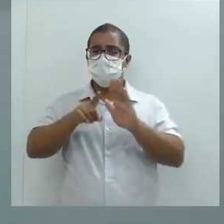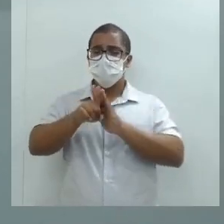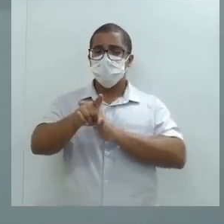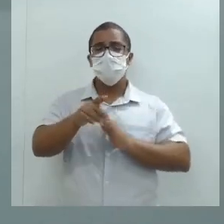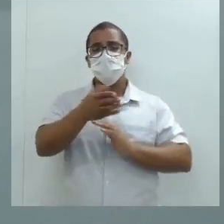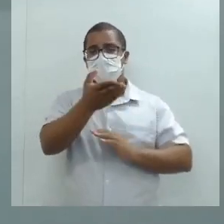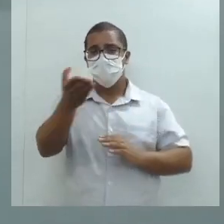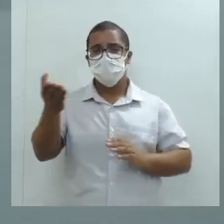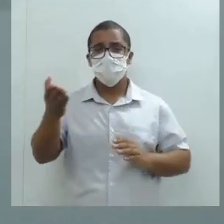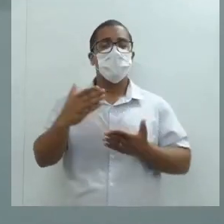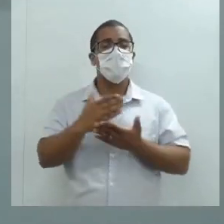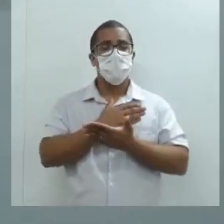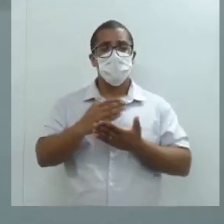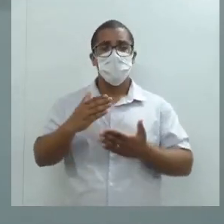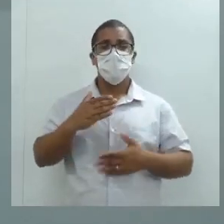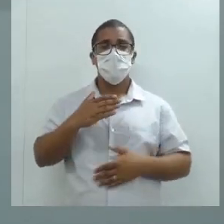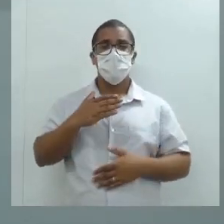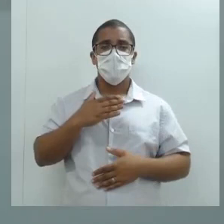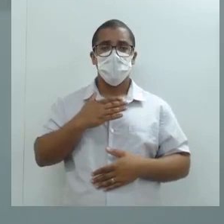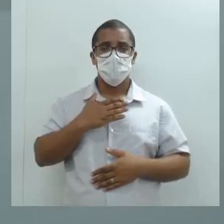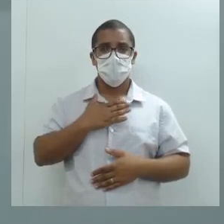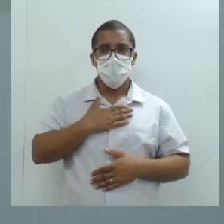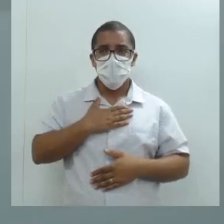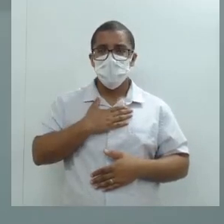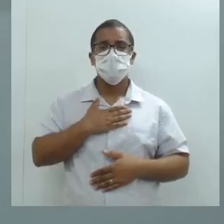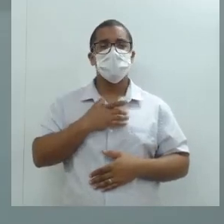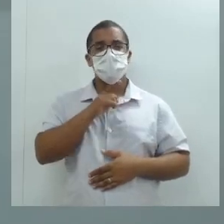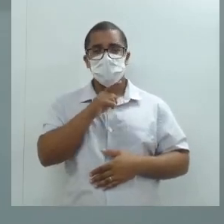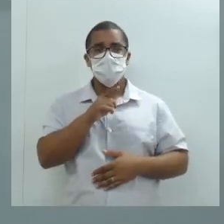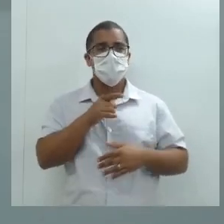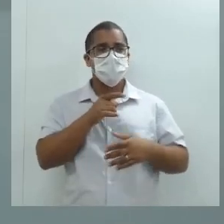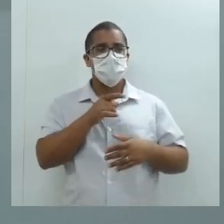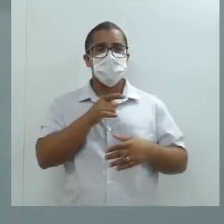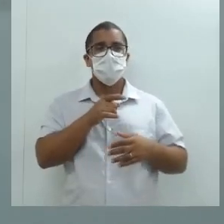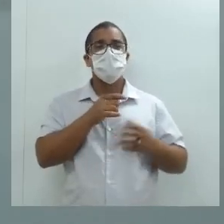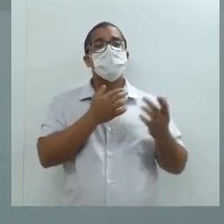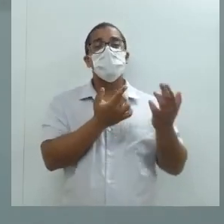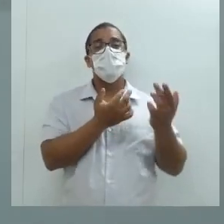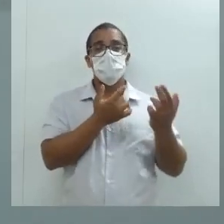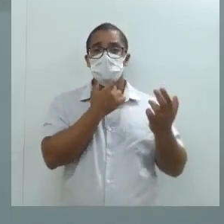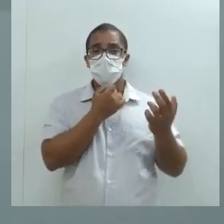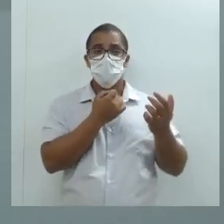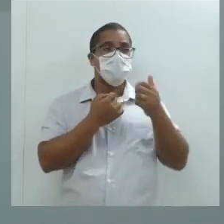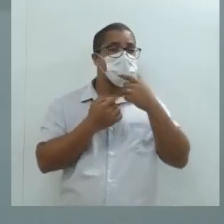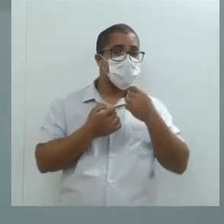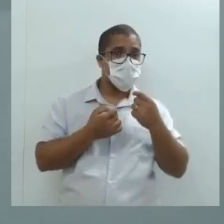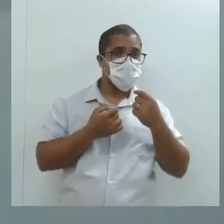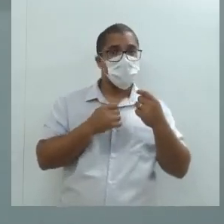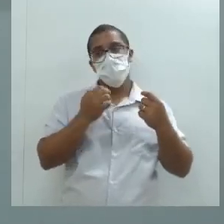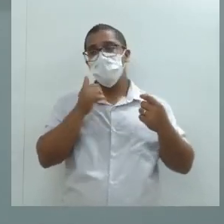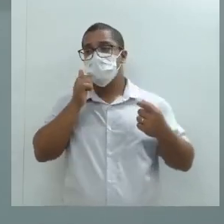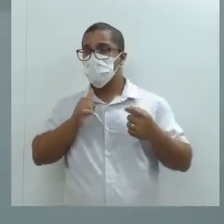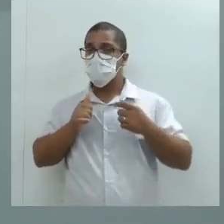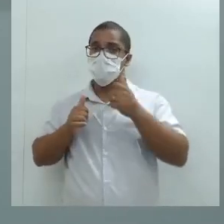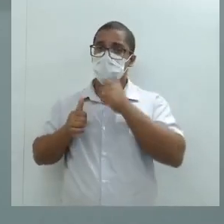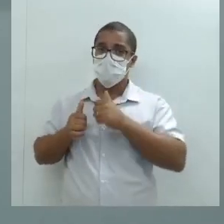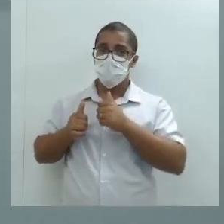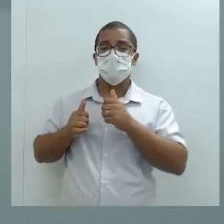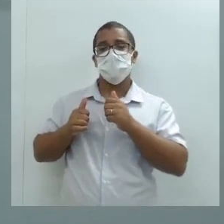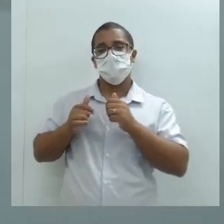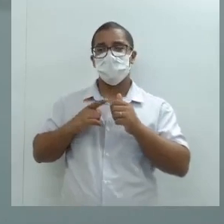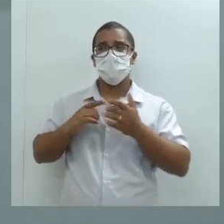as pessoas que gostam do mesmo sexo. Porque existe aquele posicionamento e aquela